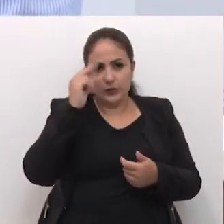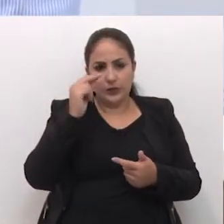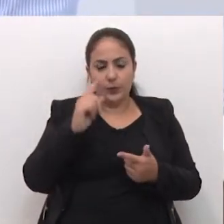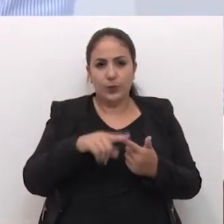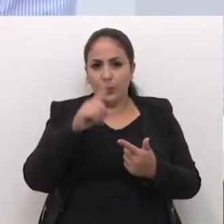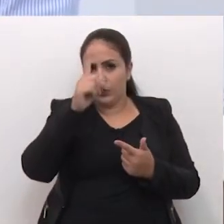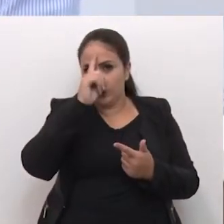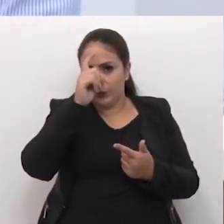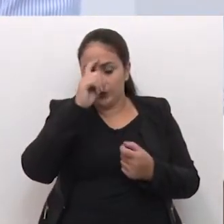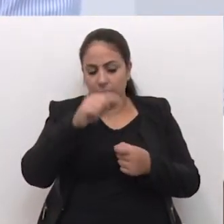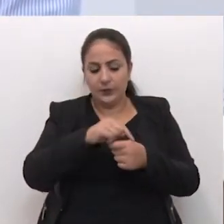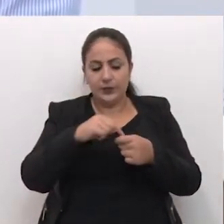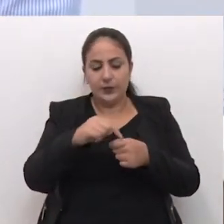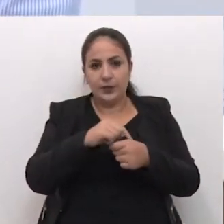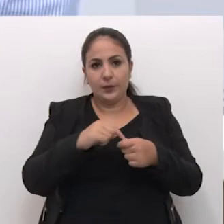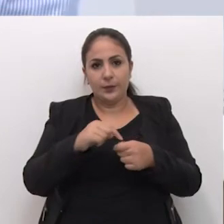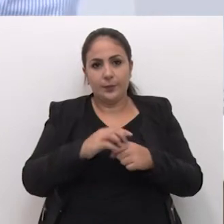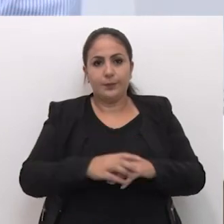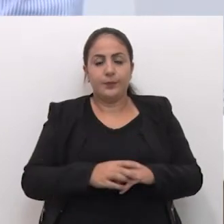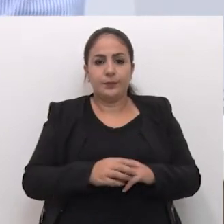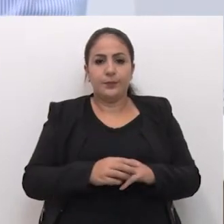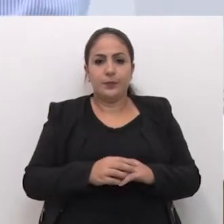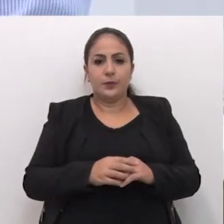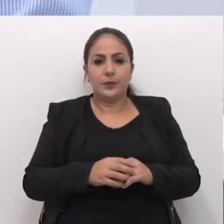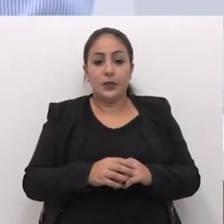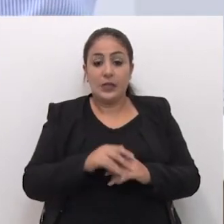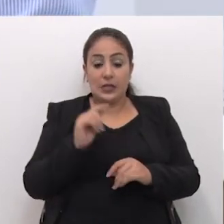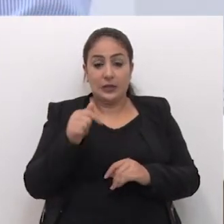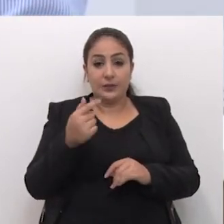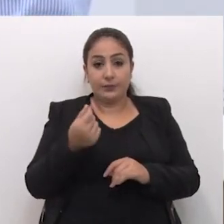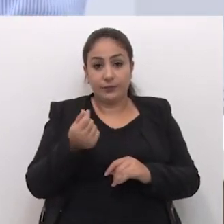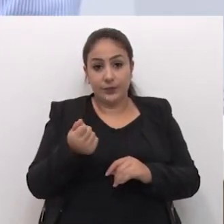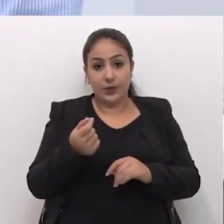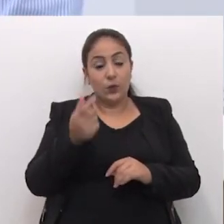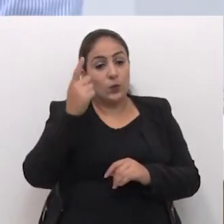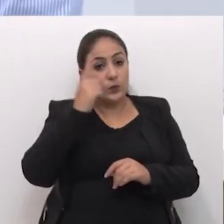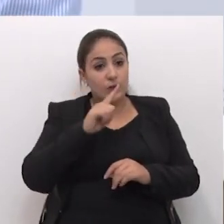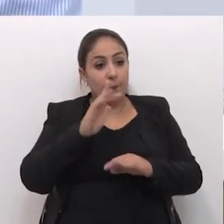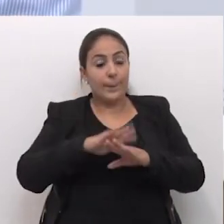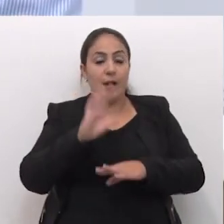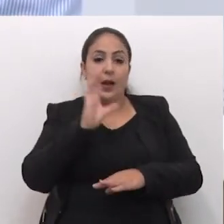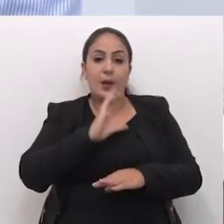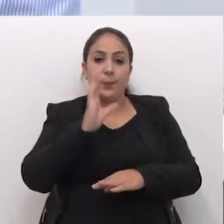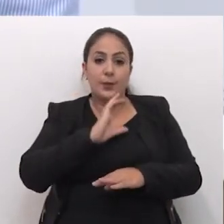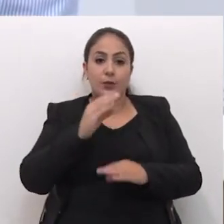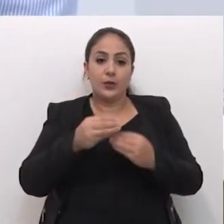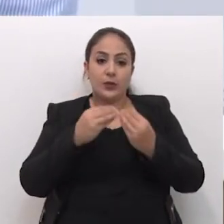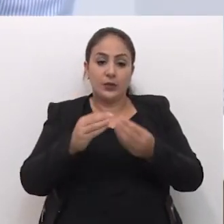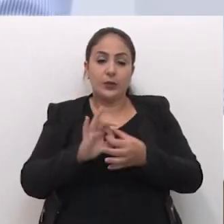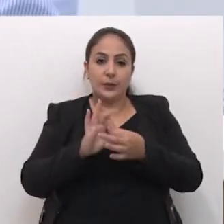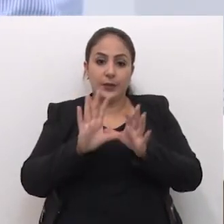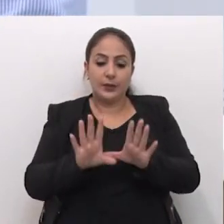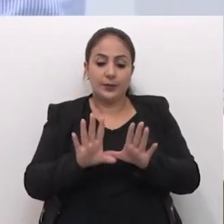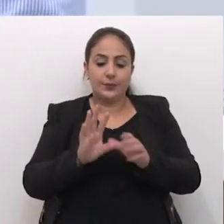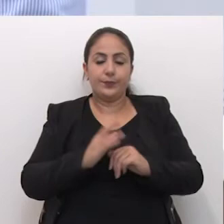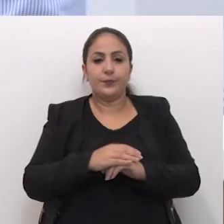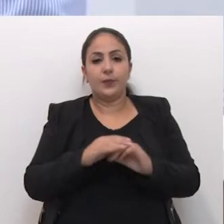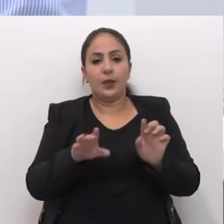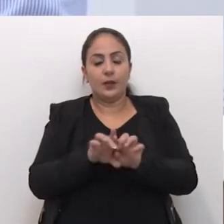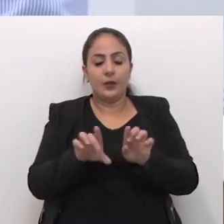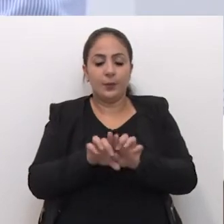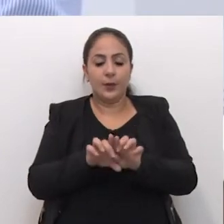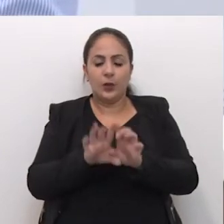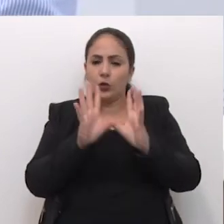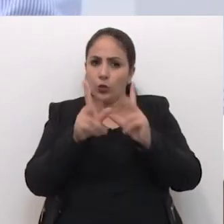entre o município e o Hospital da Cidade, para que esse recurso possa ser o mais rápido possível